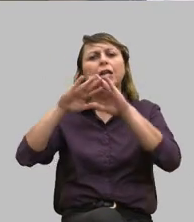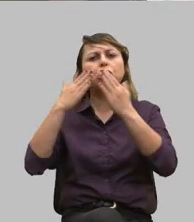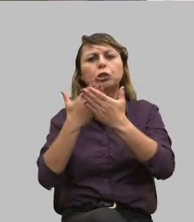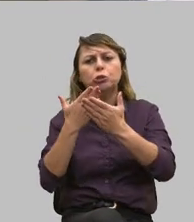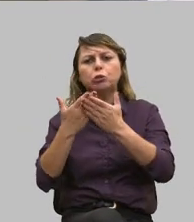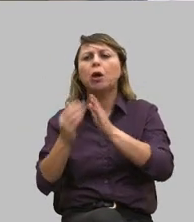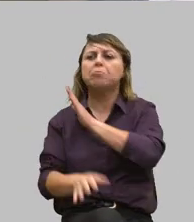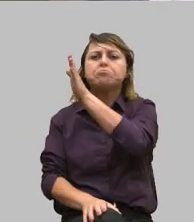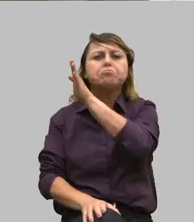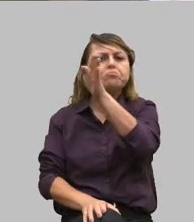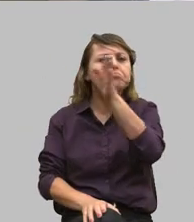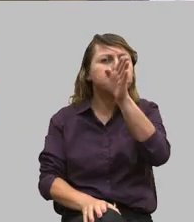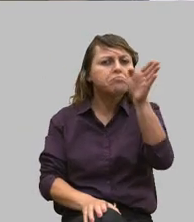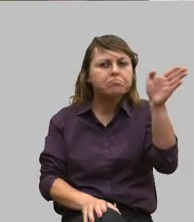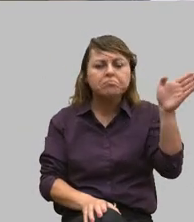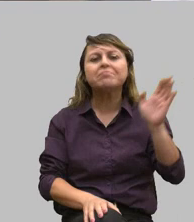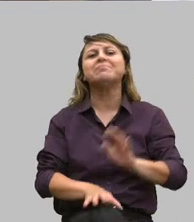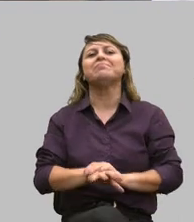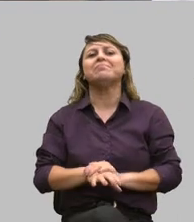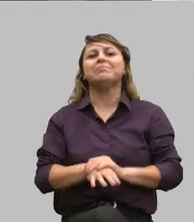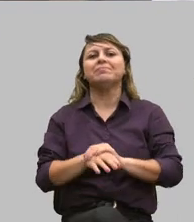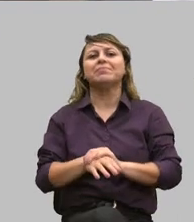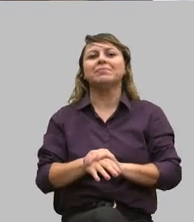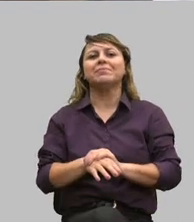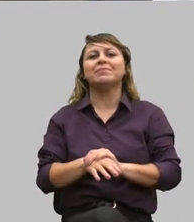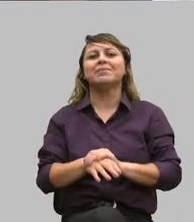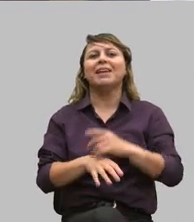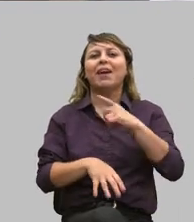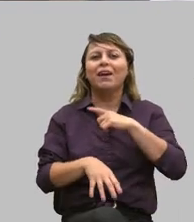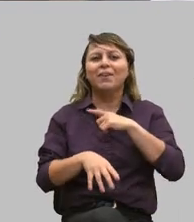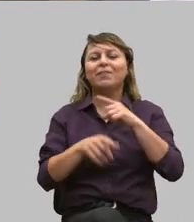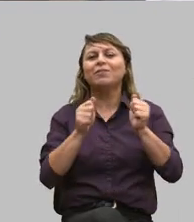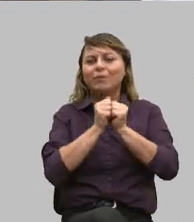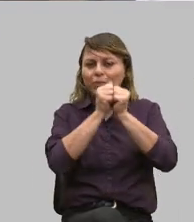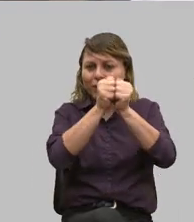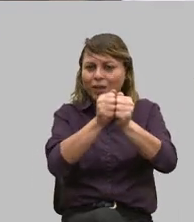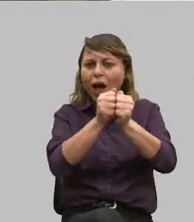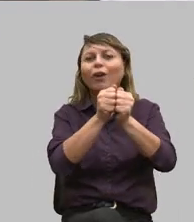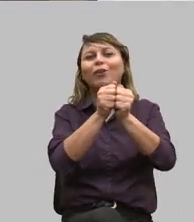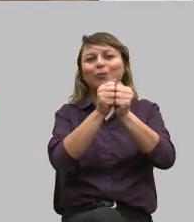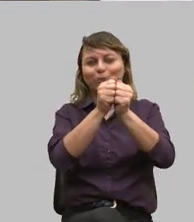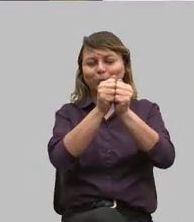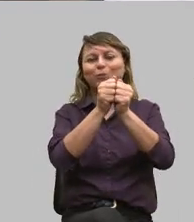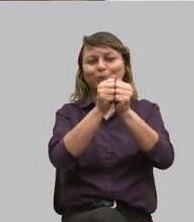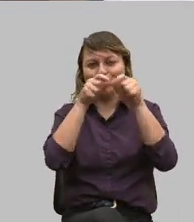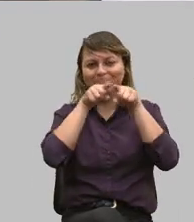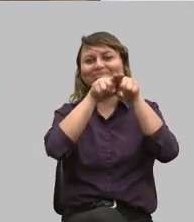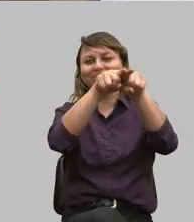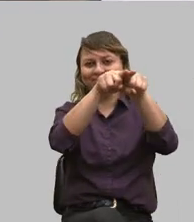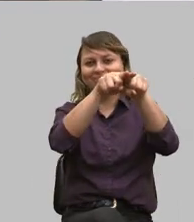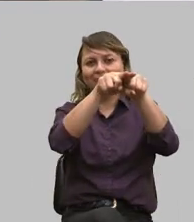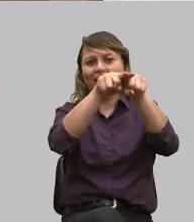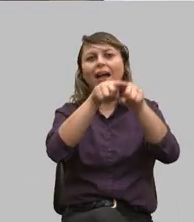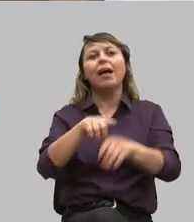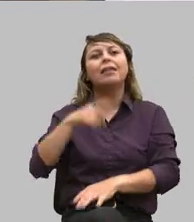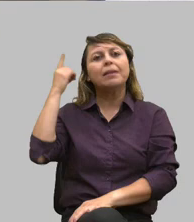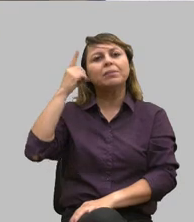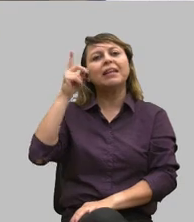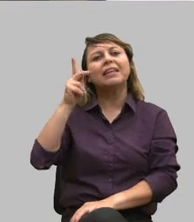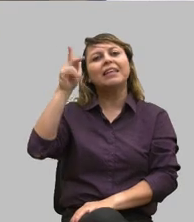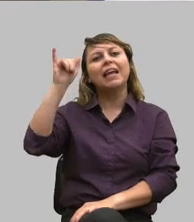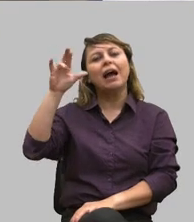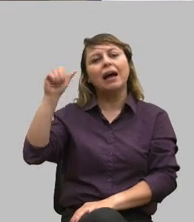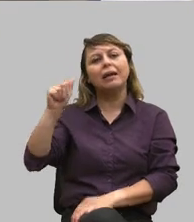aguerrida sempre à frente e me botou para andar no dia viu gente eu nunca andei tanto na minha vida e deputada quiada também